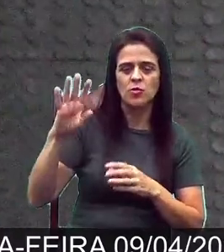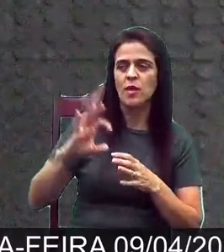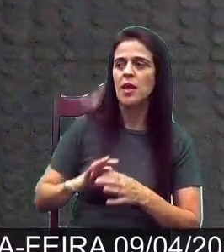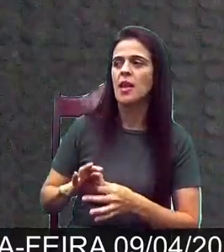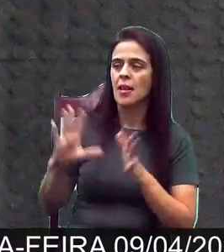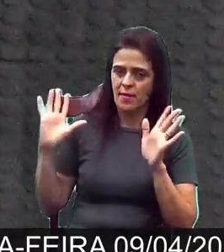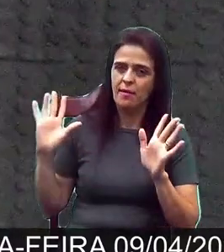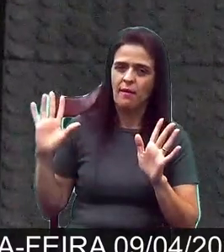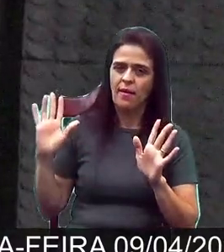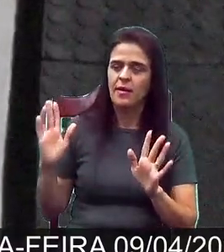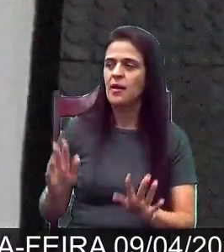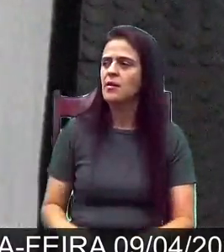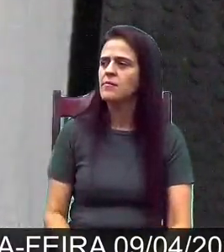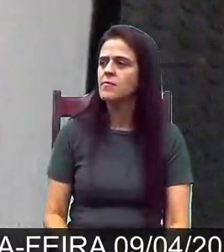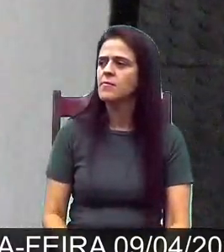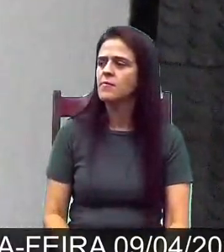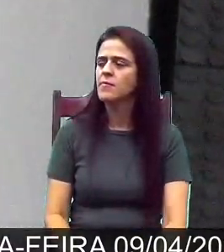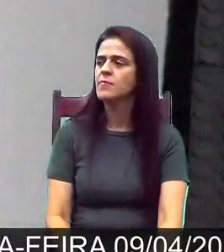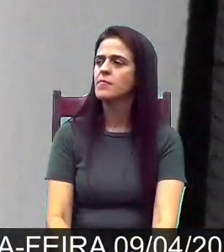arrojado,